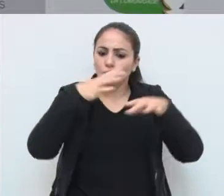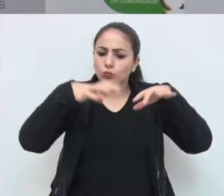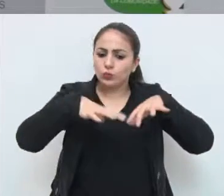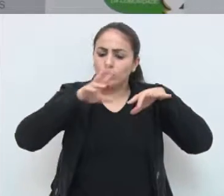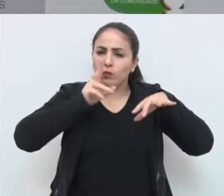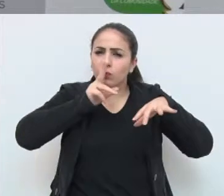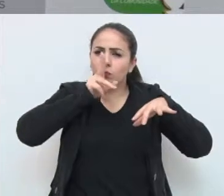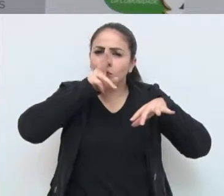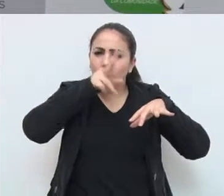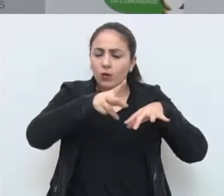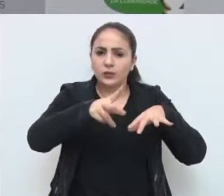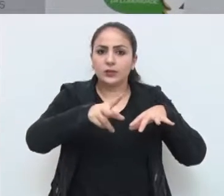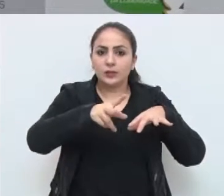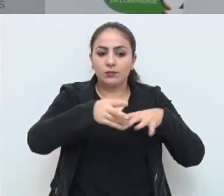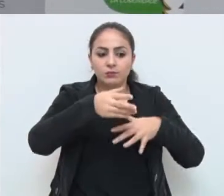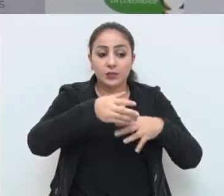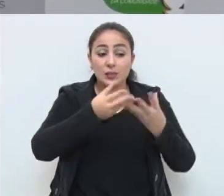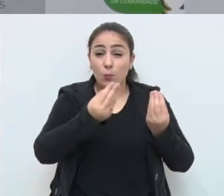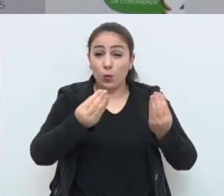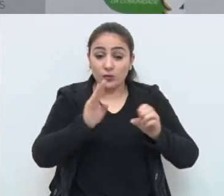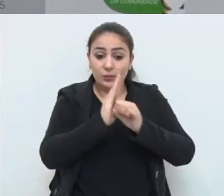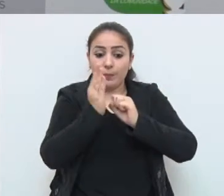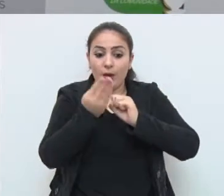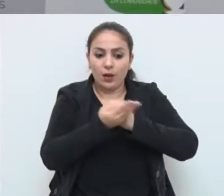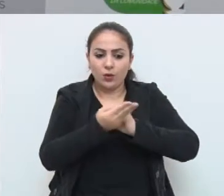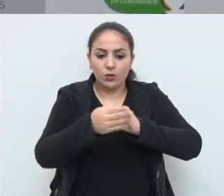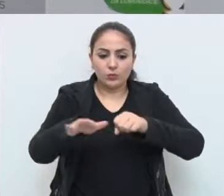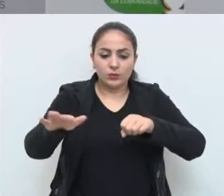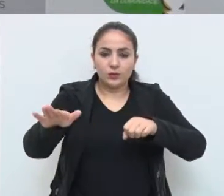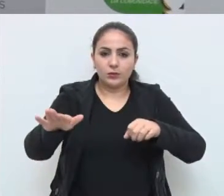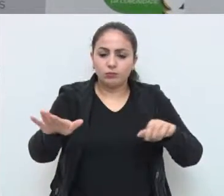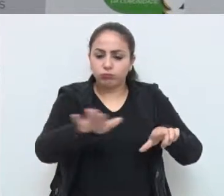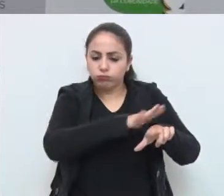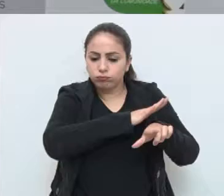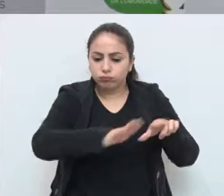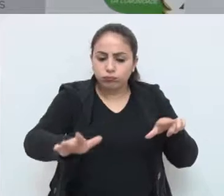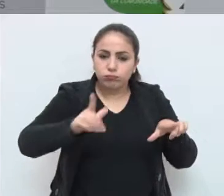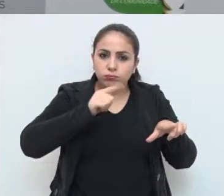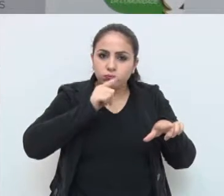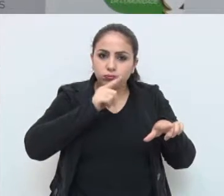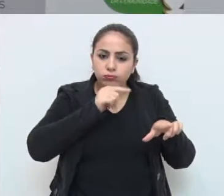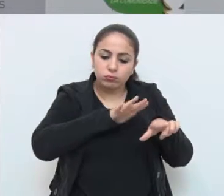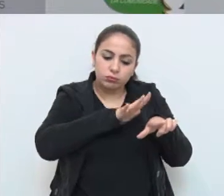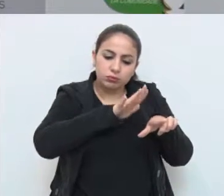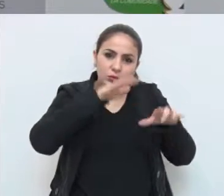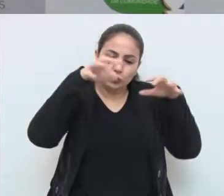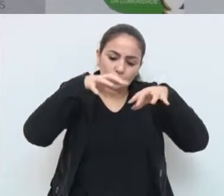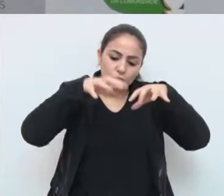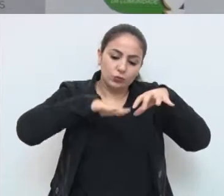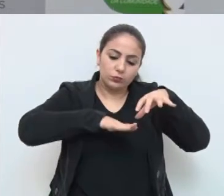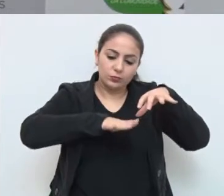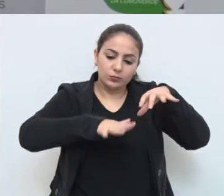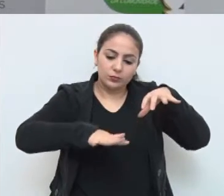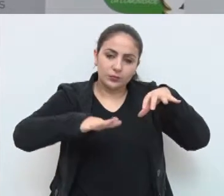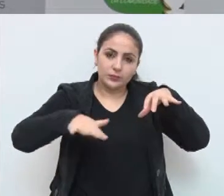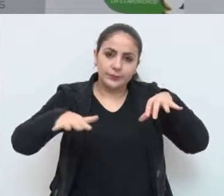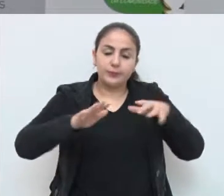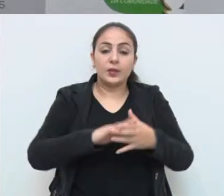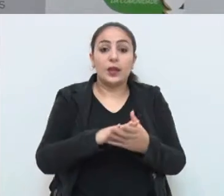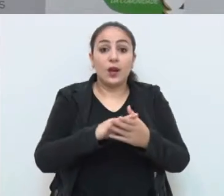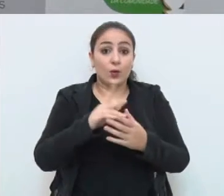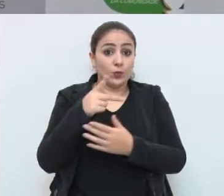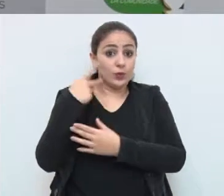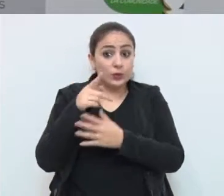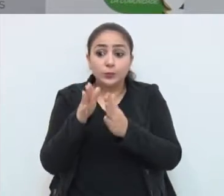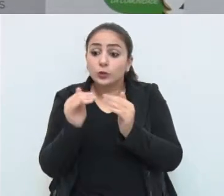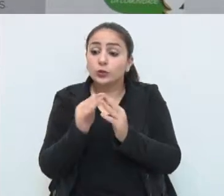e atingiram vários bairros da nossa cidade, pontos que a gente já sabe que sofrem com alagamento, os vereadores foram muito acionados e cobrados